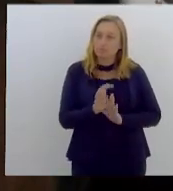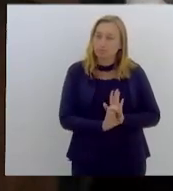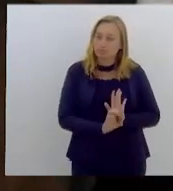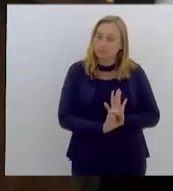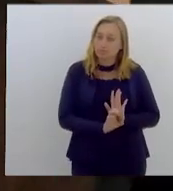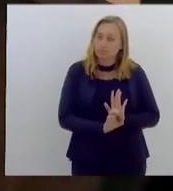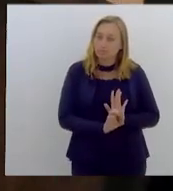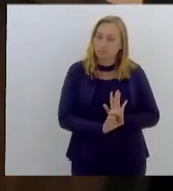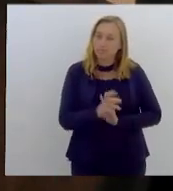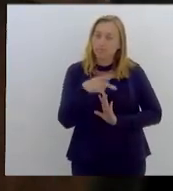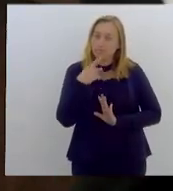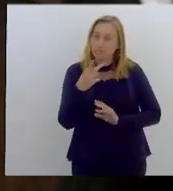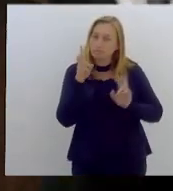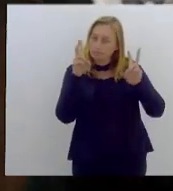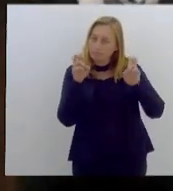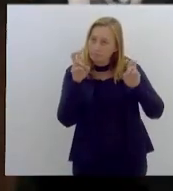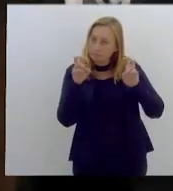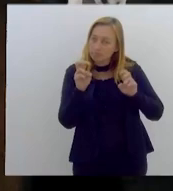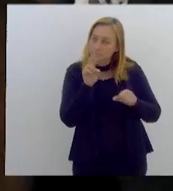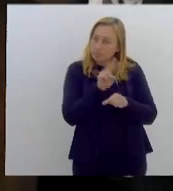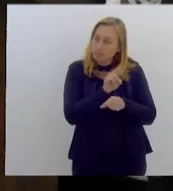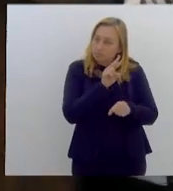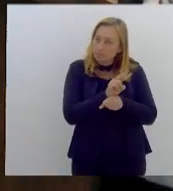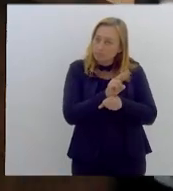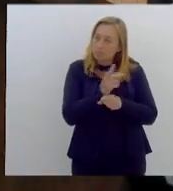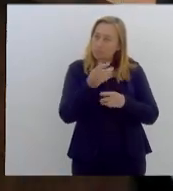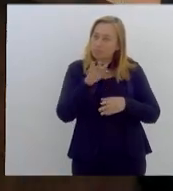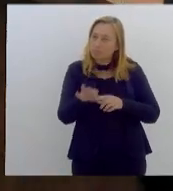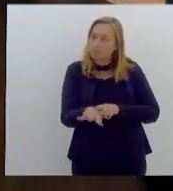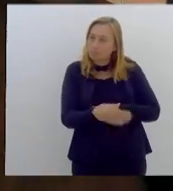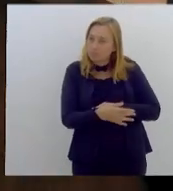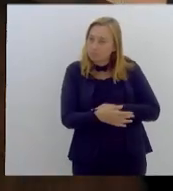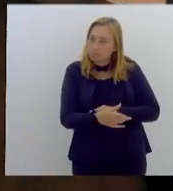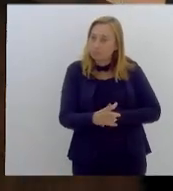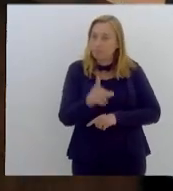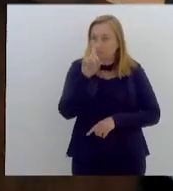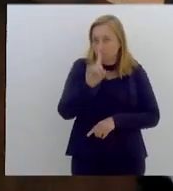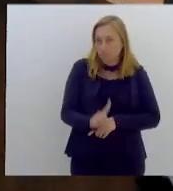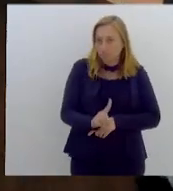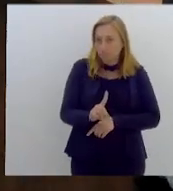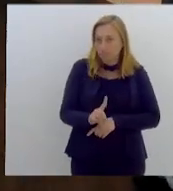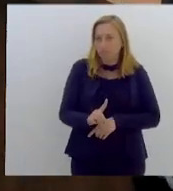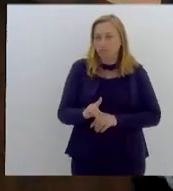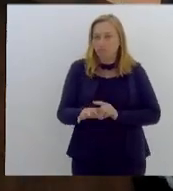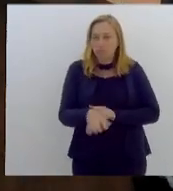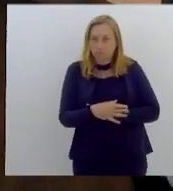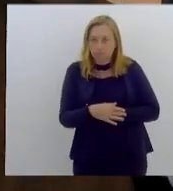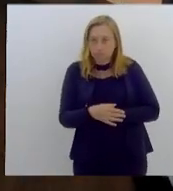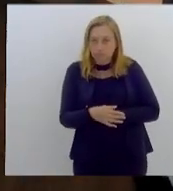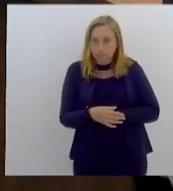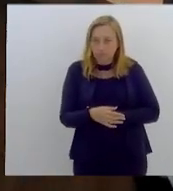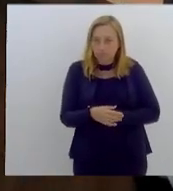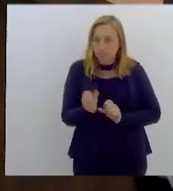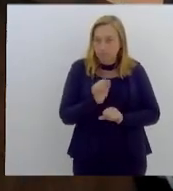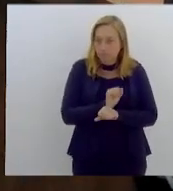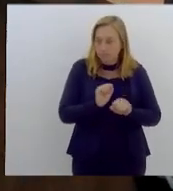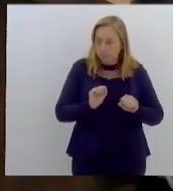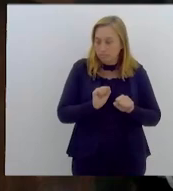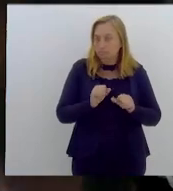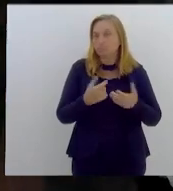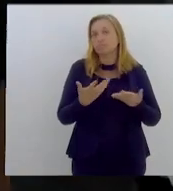que tratam disso, da proteção do taxista a ter o seu direito ao táxi em possível, enfim,